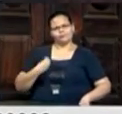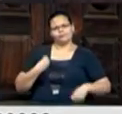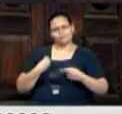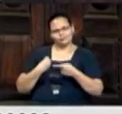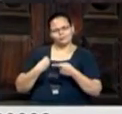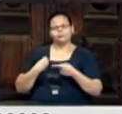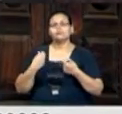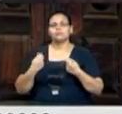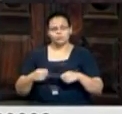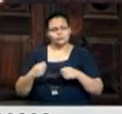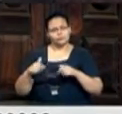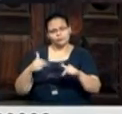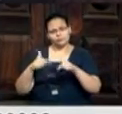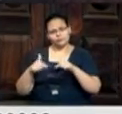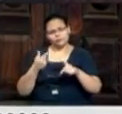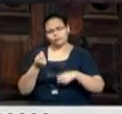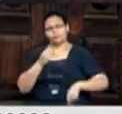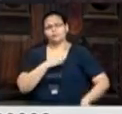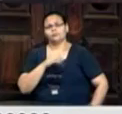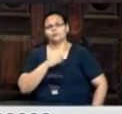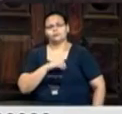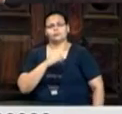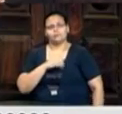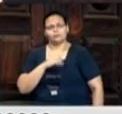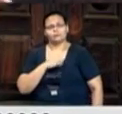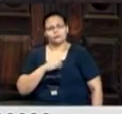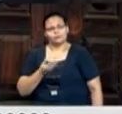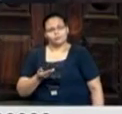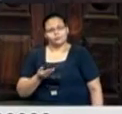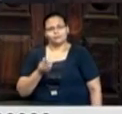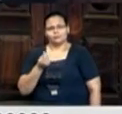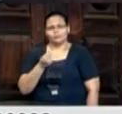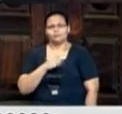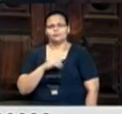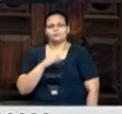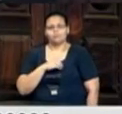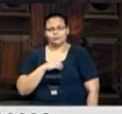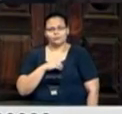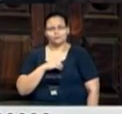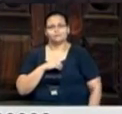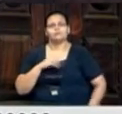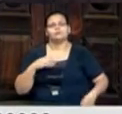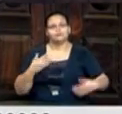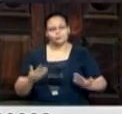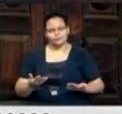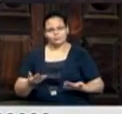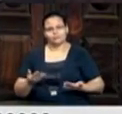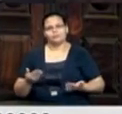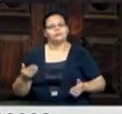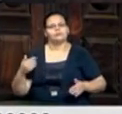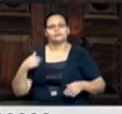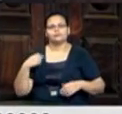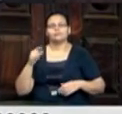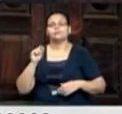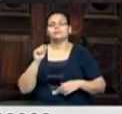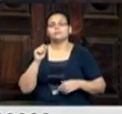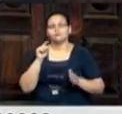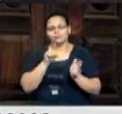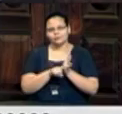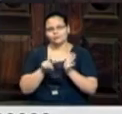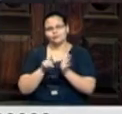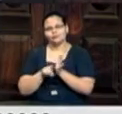seu trabalho, que dá renda que tem sido ultimamente até subtraída